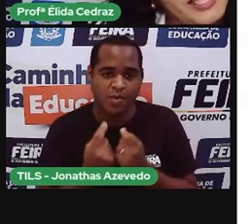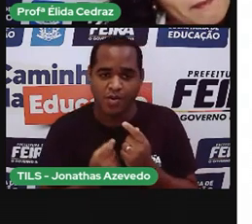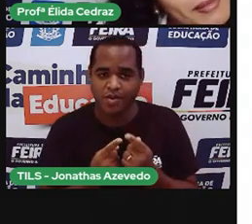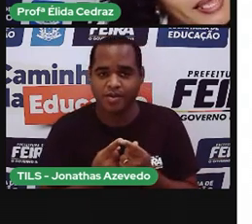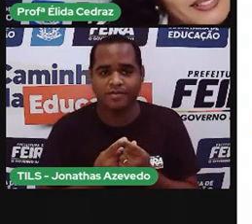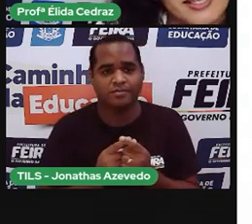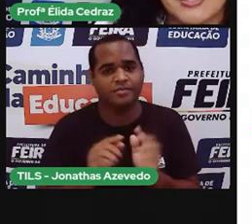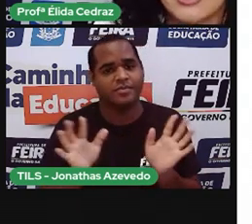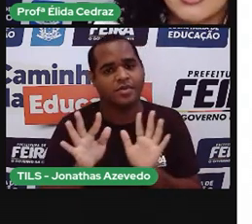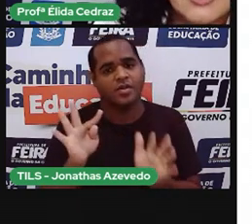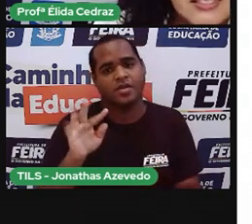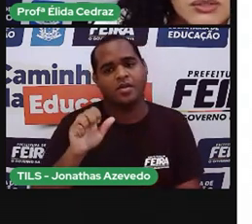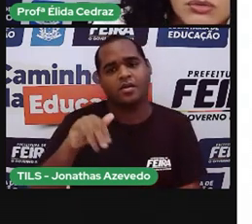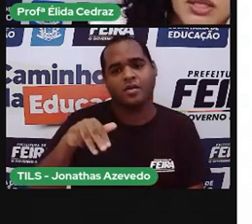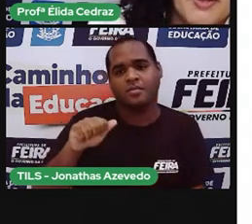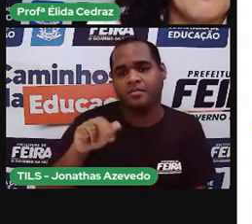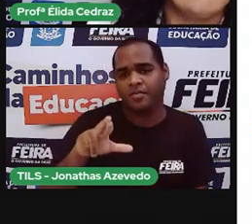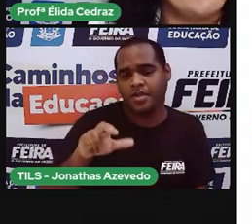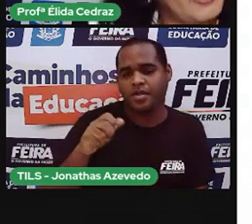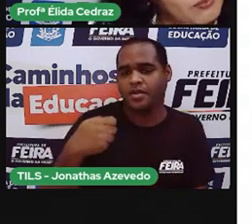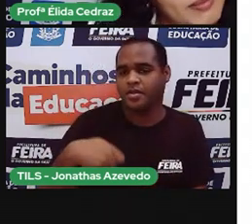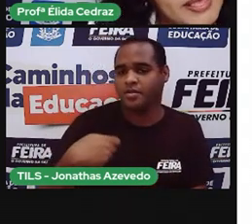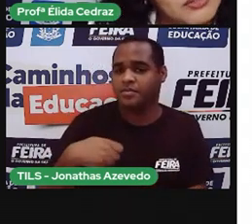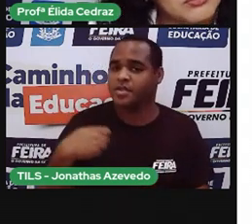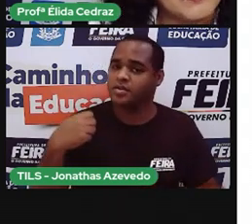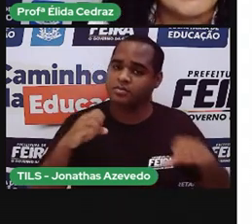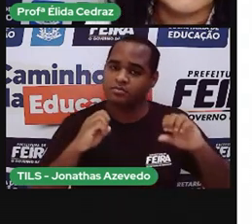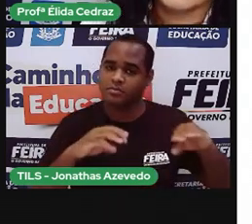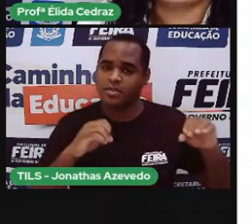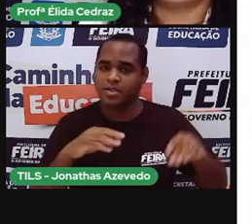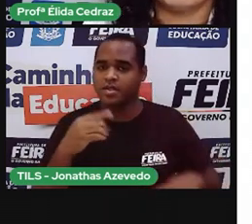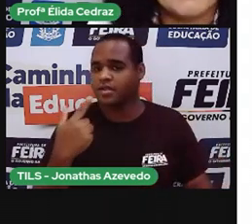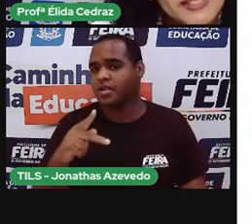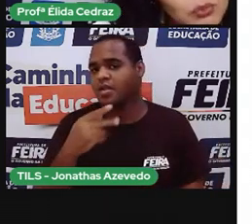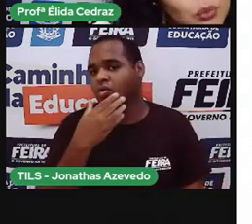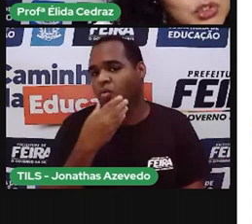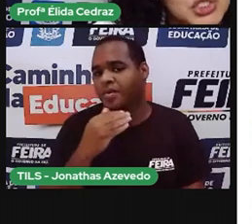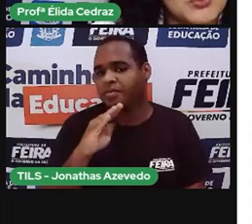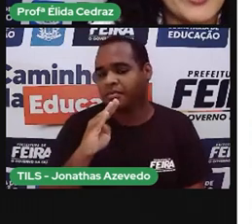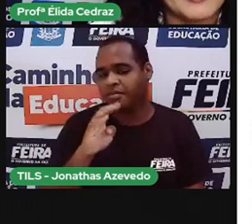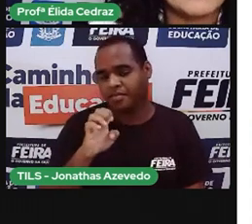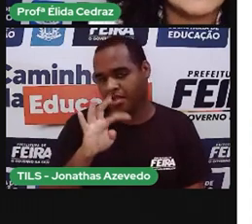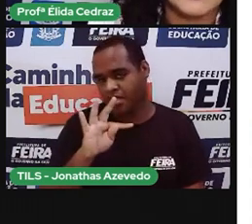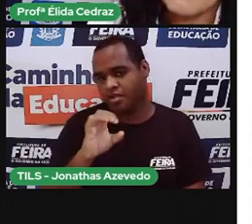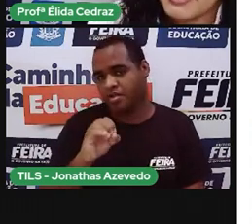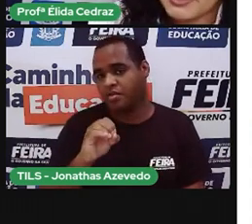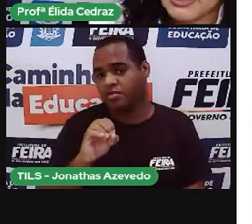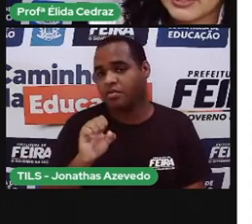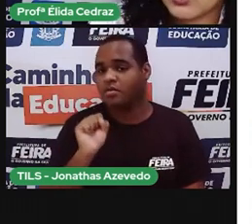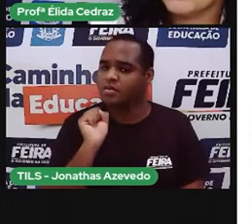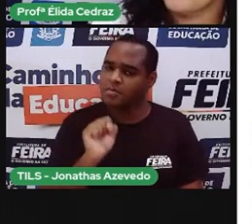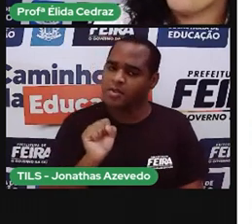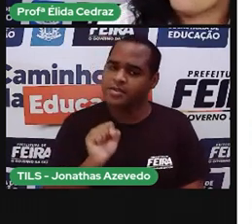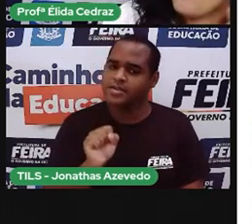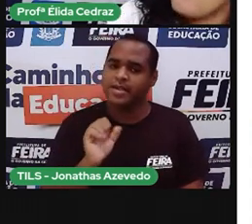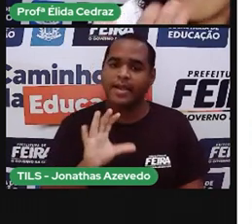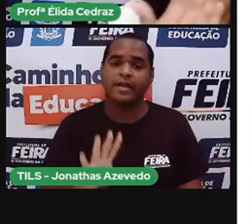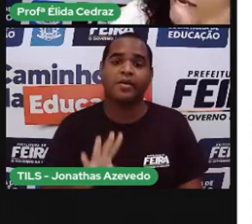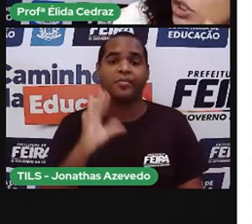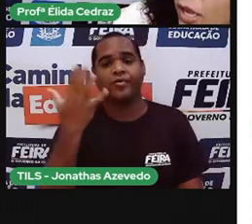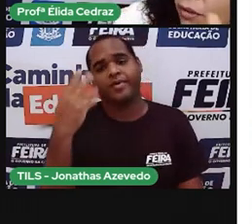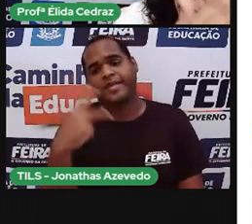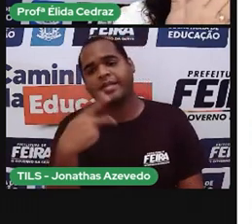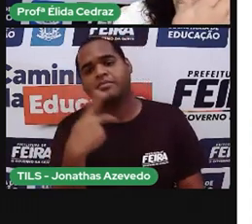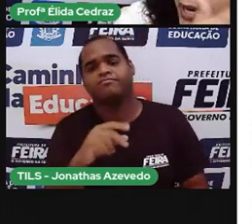como Tamara está ensinando para o Beto. Se Beto continuar se alimentando